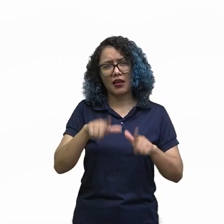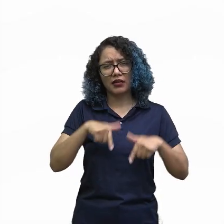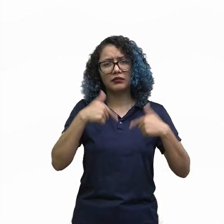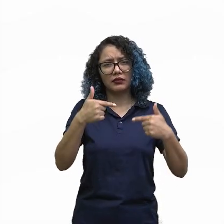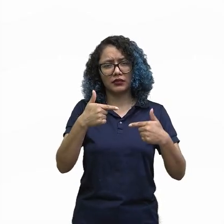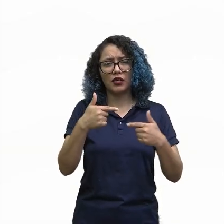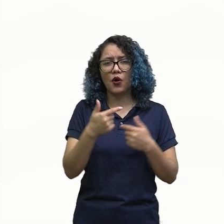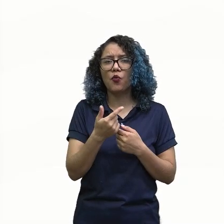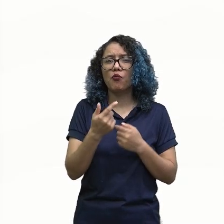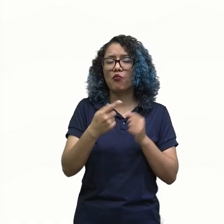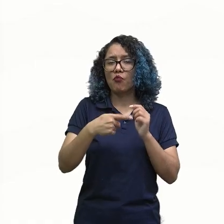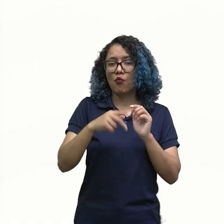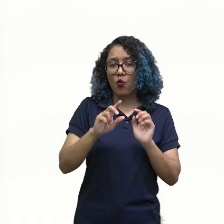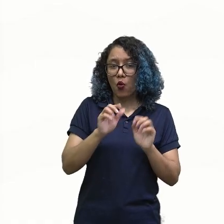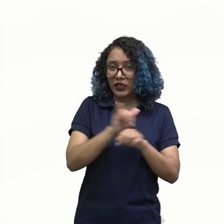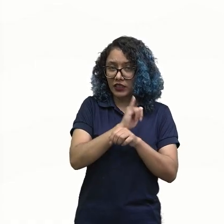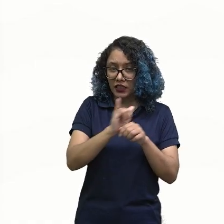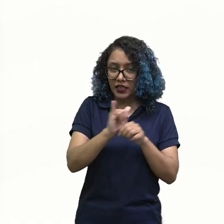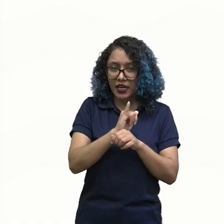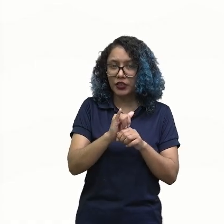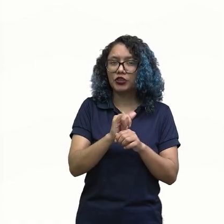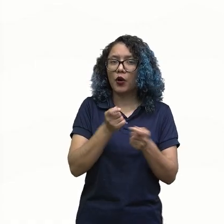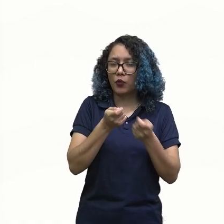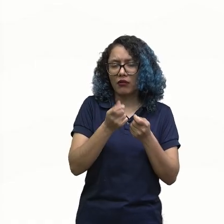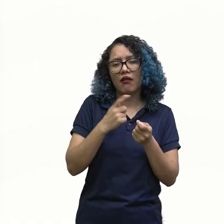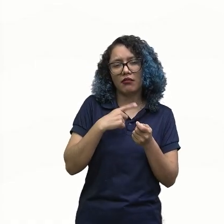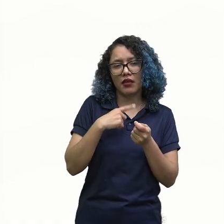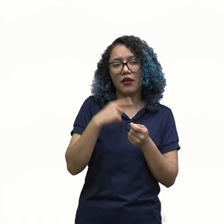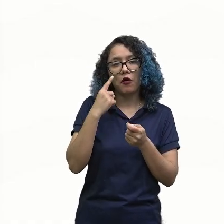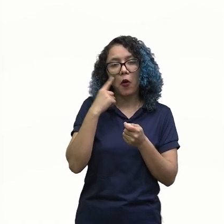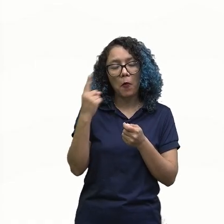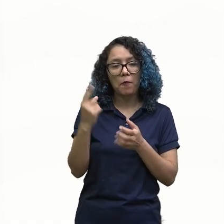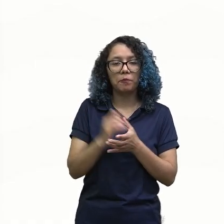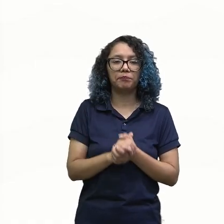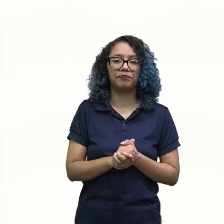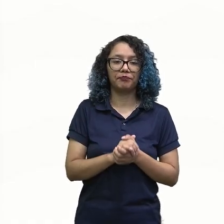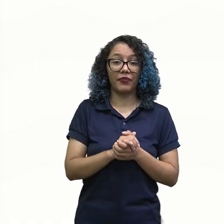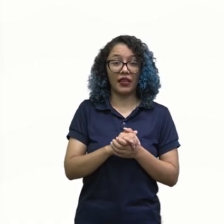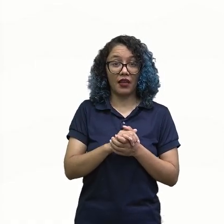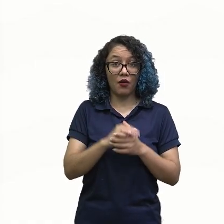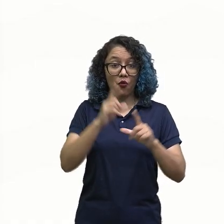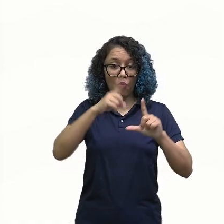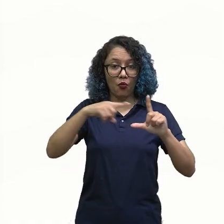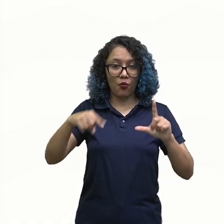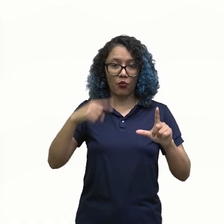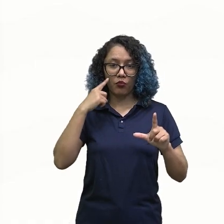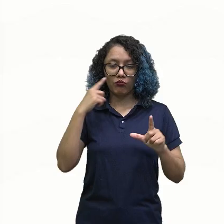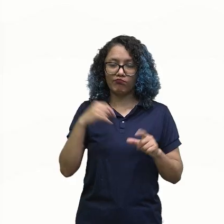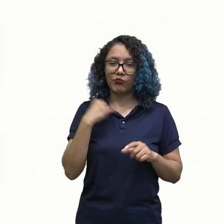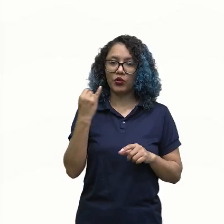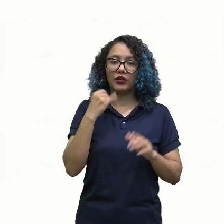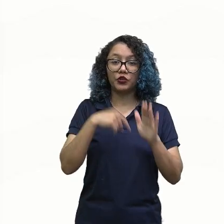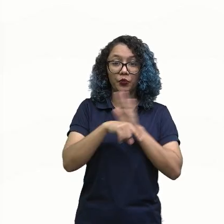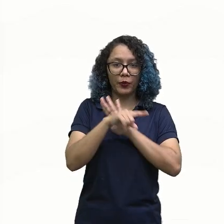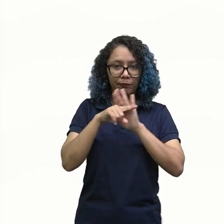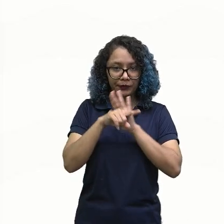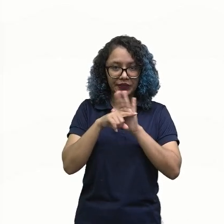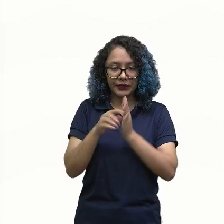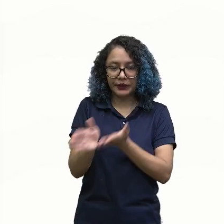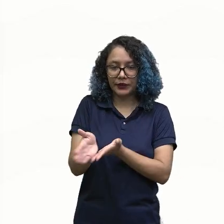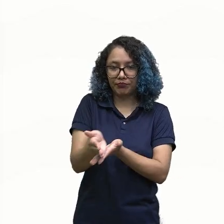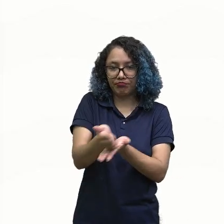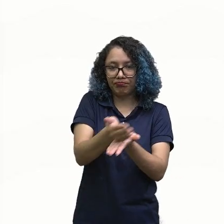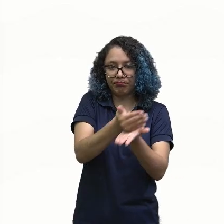Então, note aí, neste gráfico, que é muito importante, foi um levantamento feito, né,